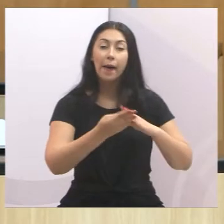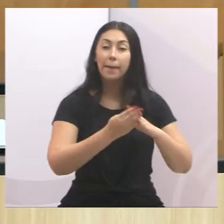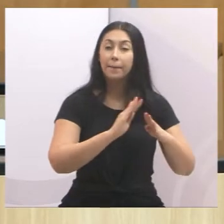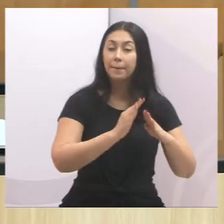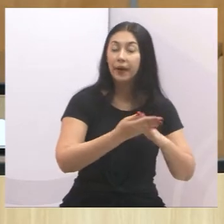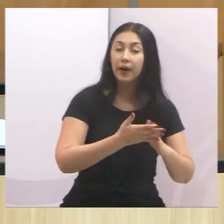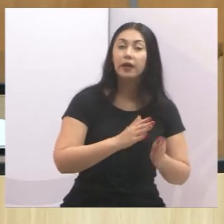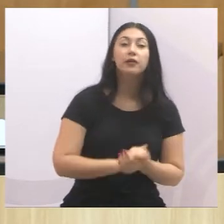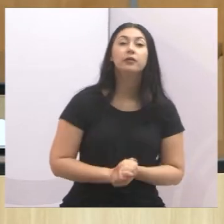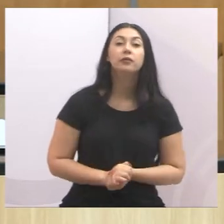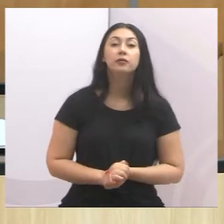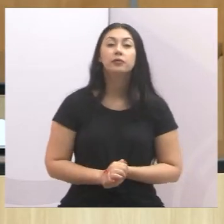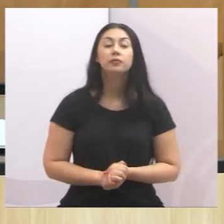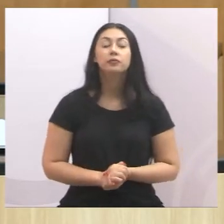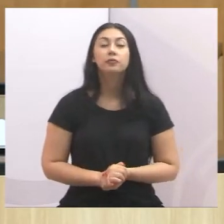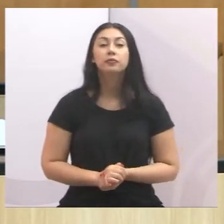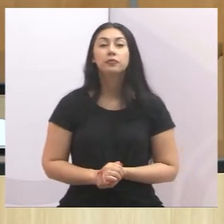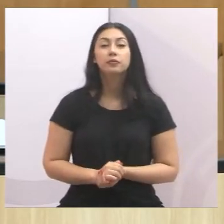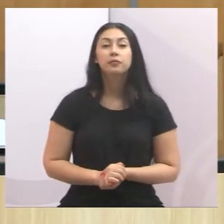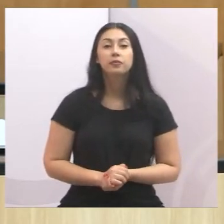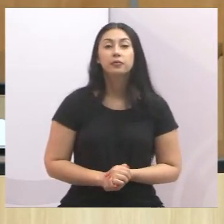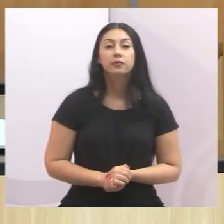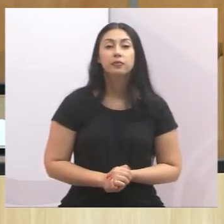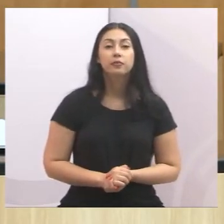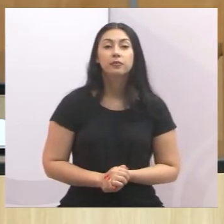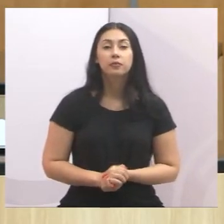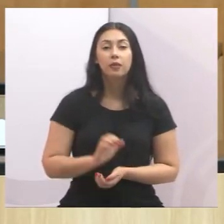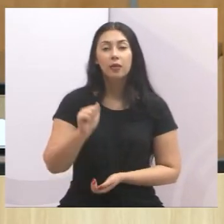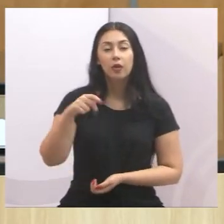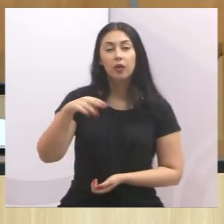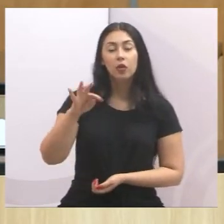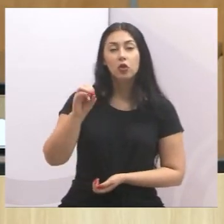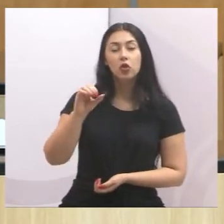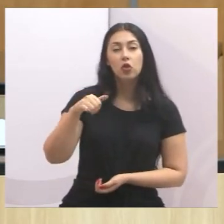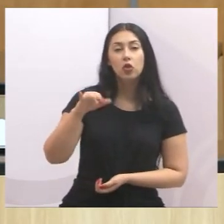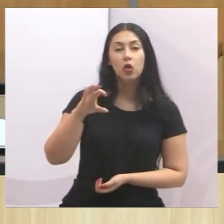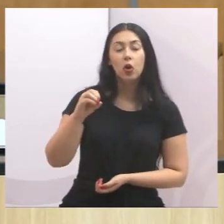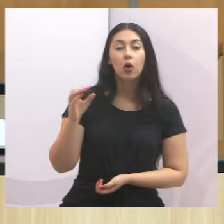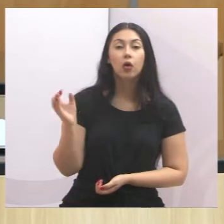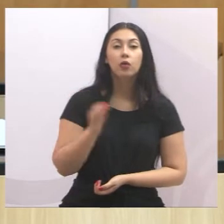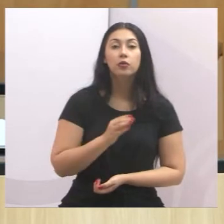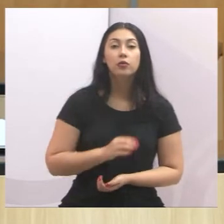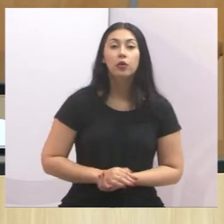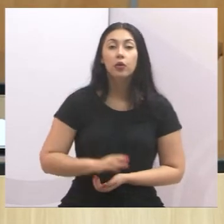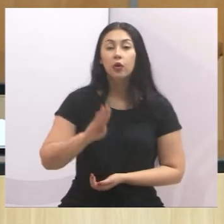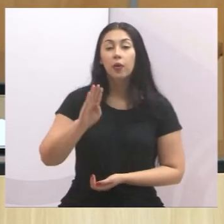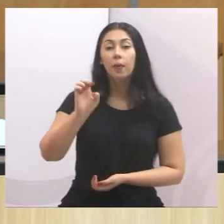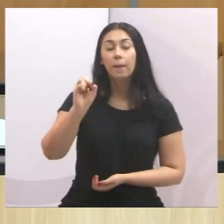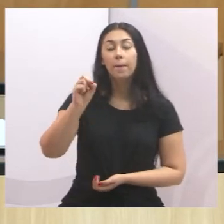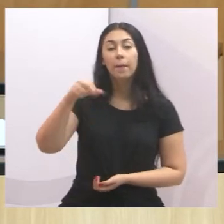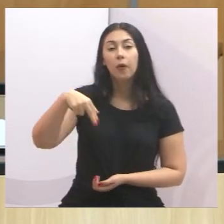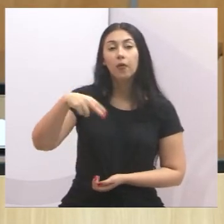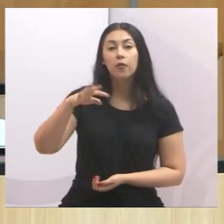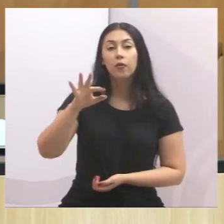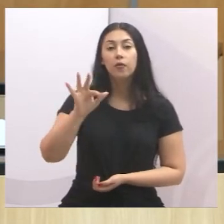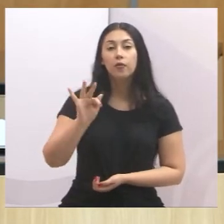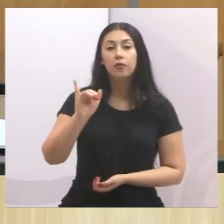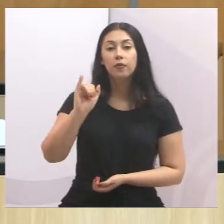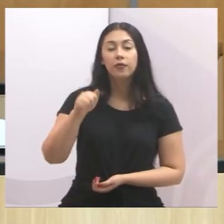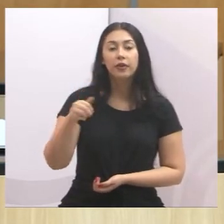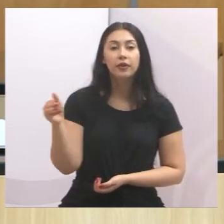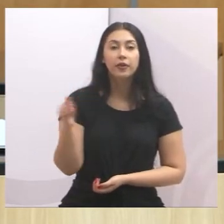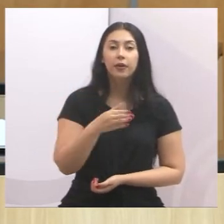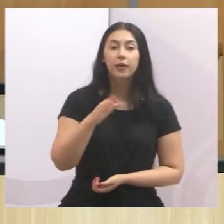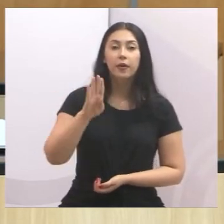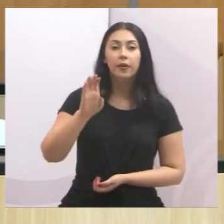Maio, Antônio Rodrigues Cardoso, bairro Chácaras Reunidas Igarapés, Bonfim Dias, Jardim Portal Alvorada, Benedito